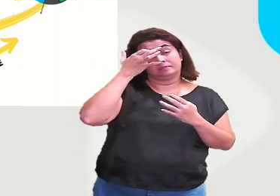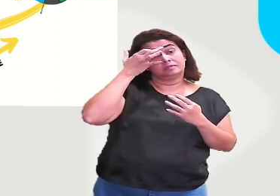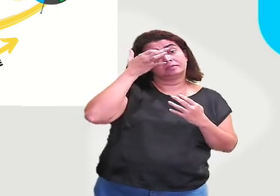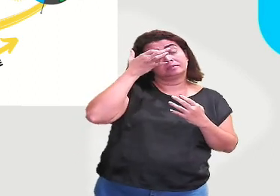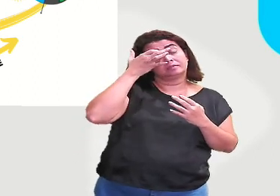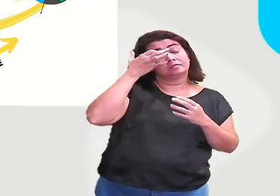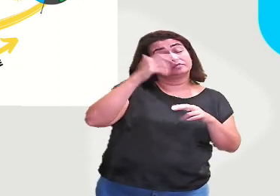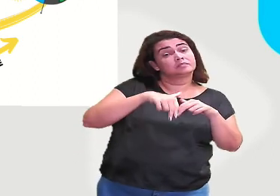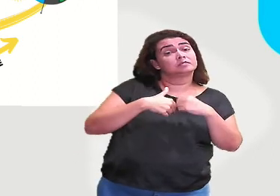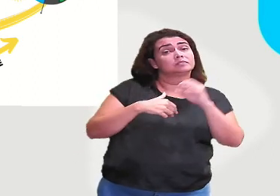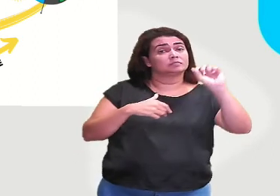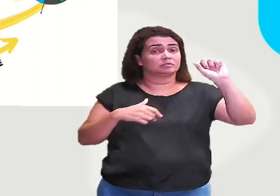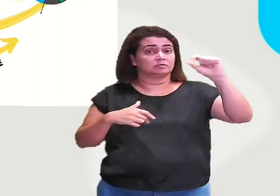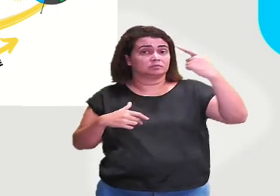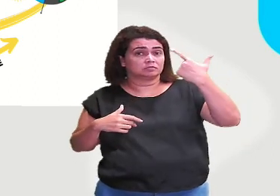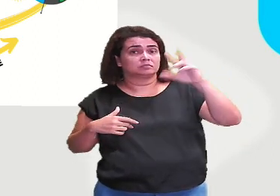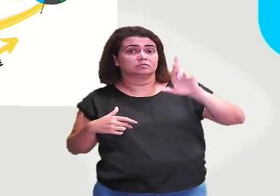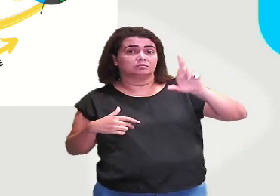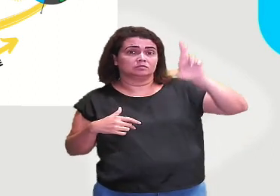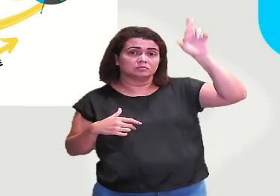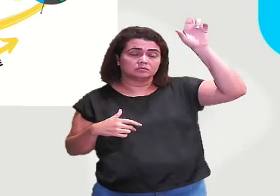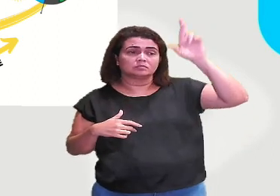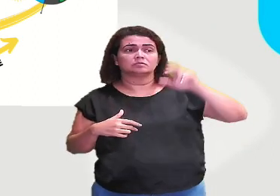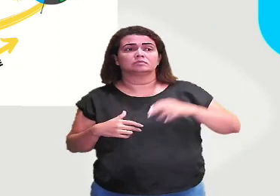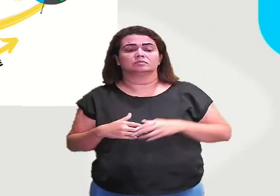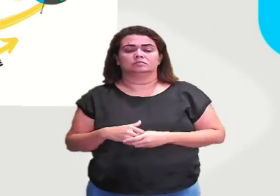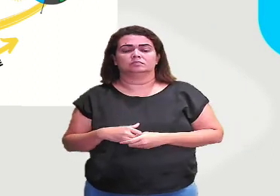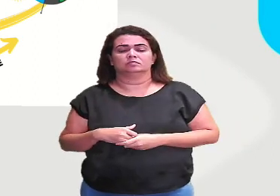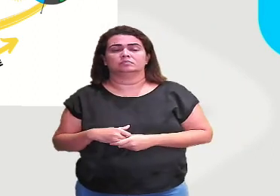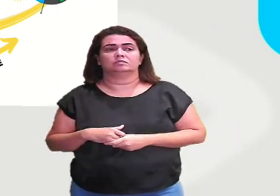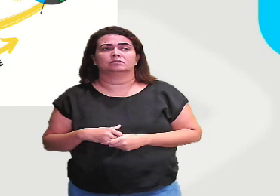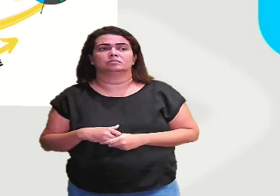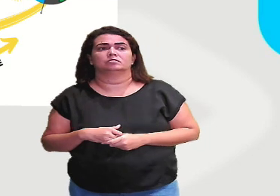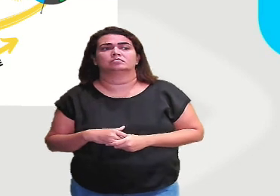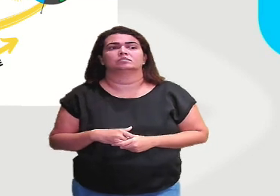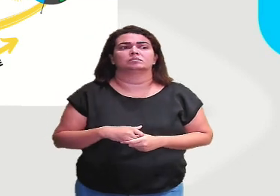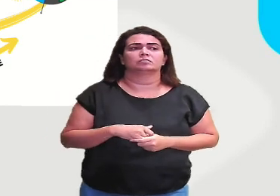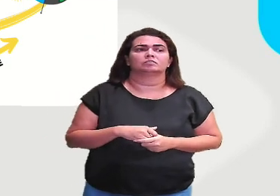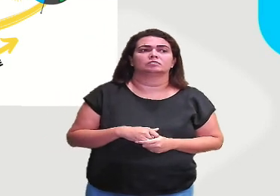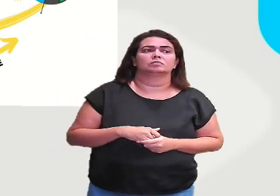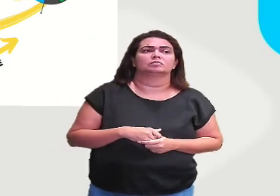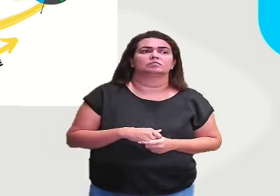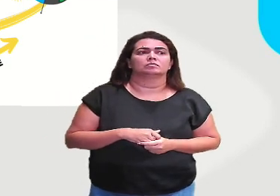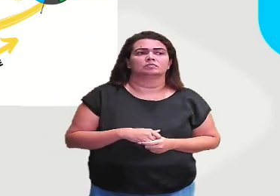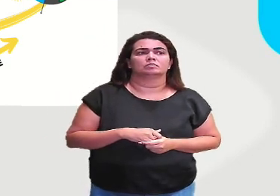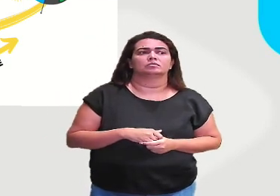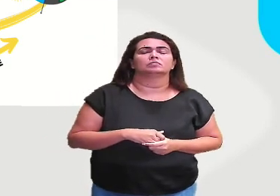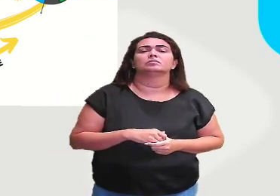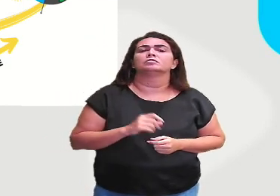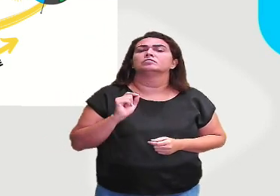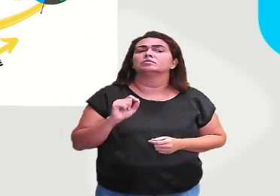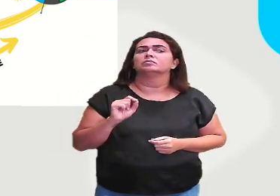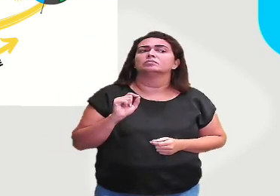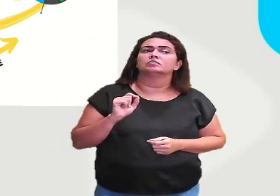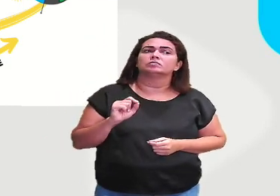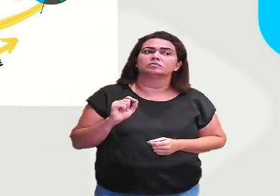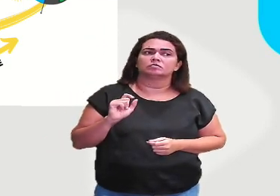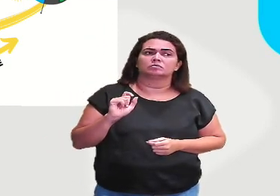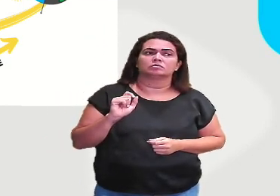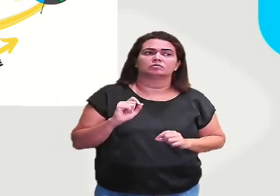Que se nós lembrarmos lá das aulas, onde o que é que faz com que o ciclo hidrológico funcione, né? O ciclo